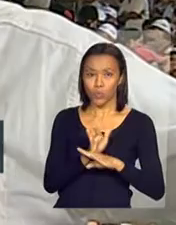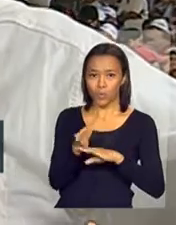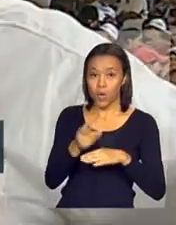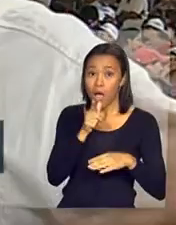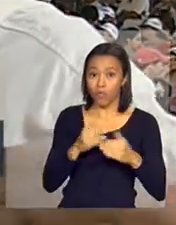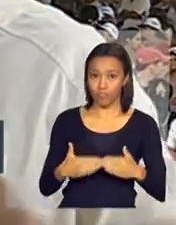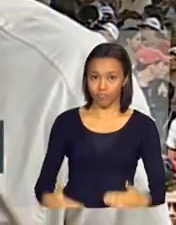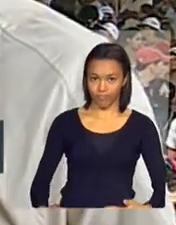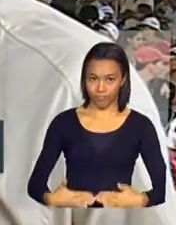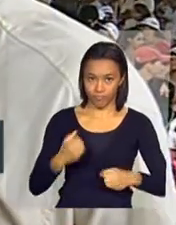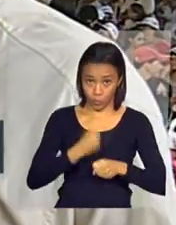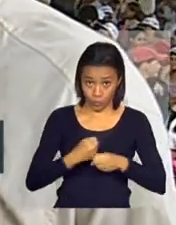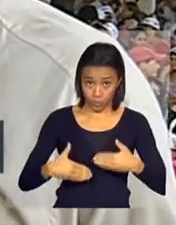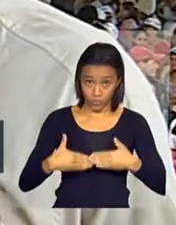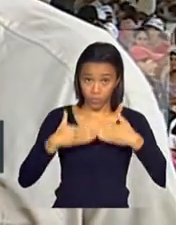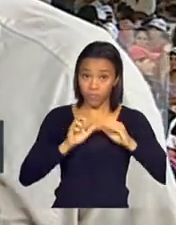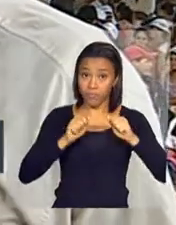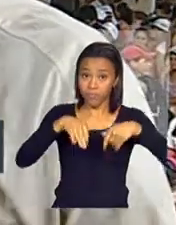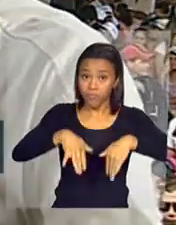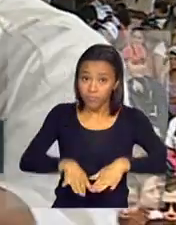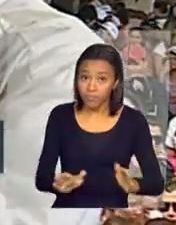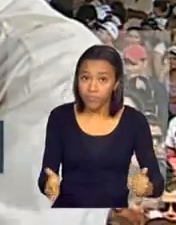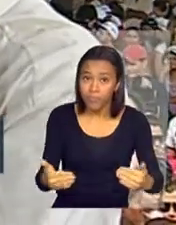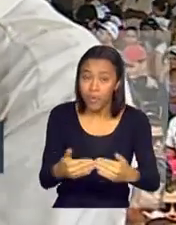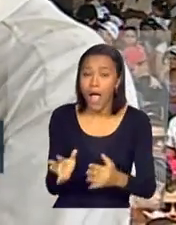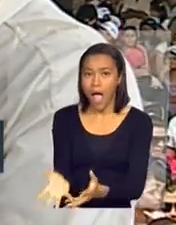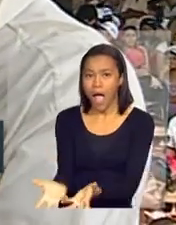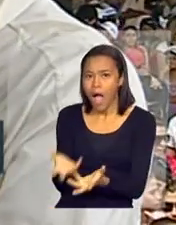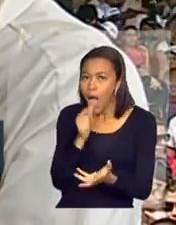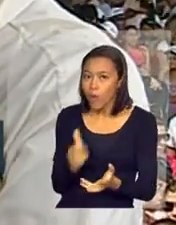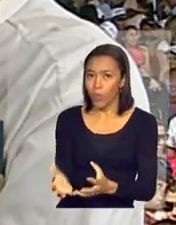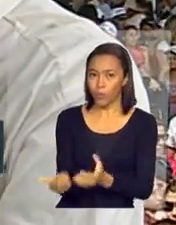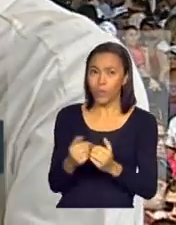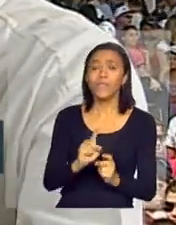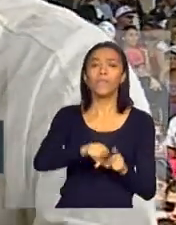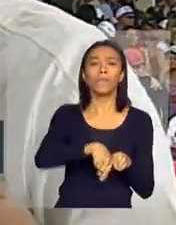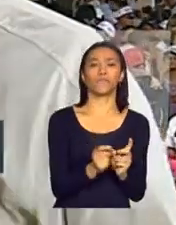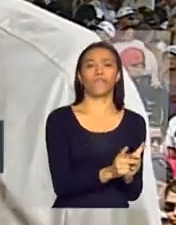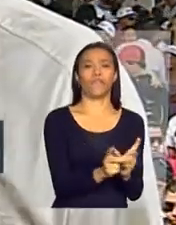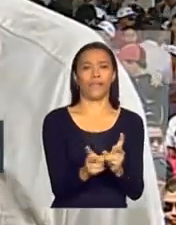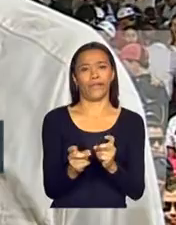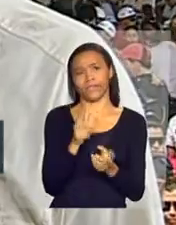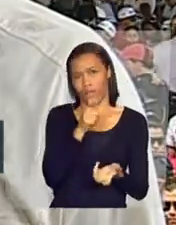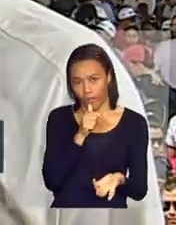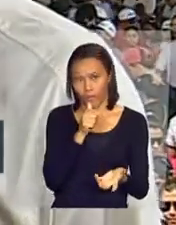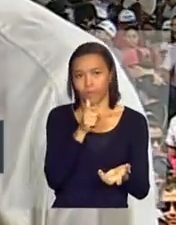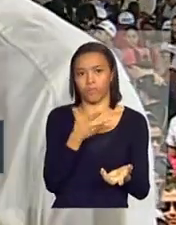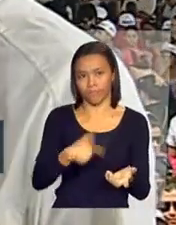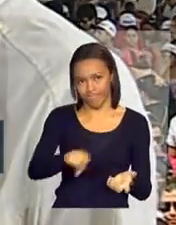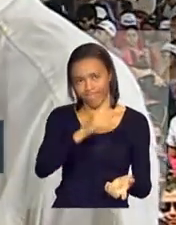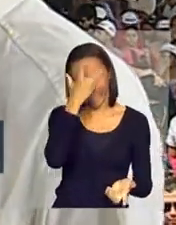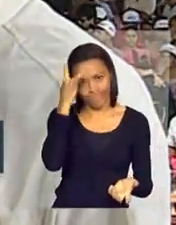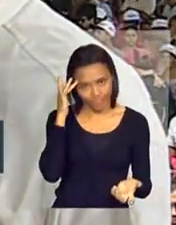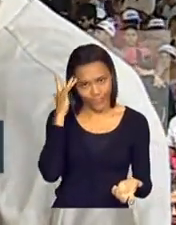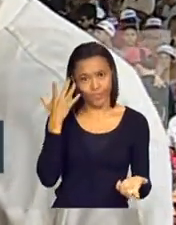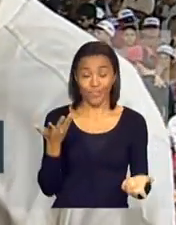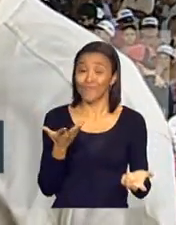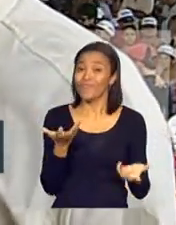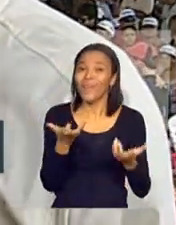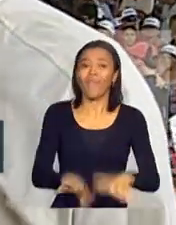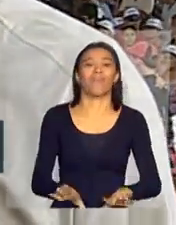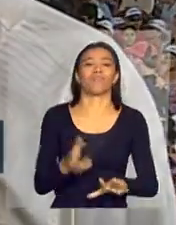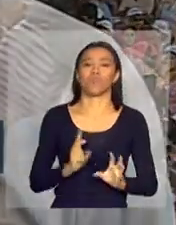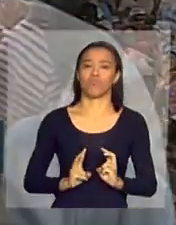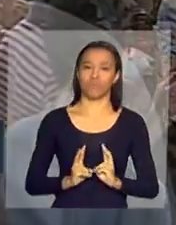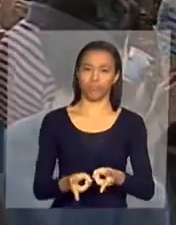barragem, que foi construída pelo poder público, e vende a água para as pessoas. Então, o que nós estamos querendo é virar essa página